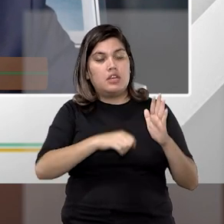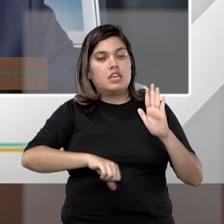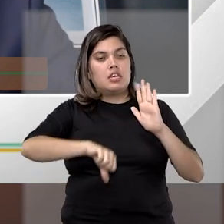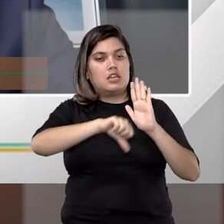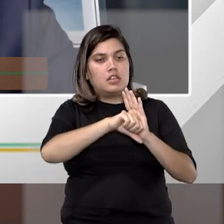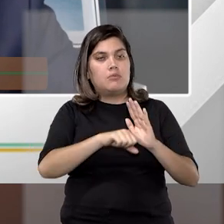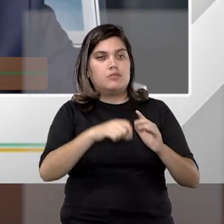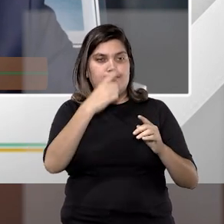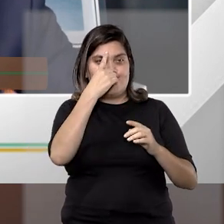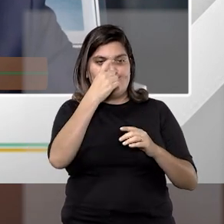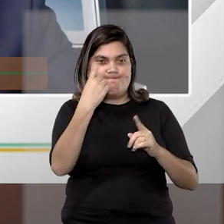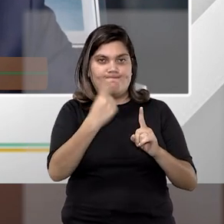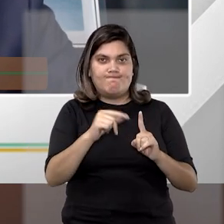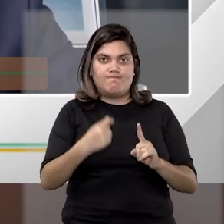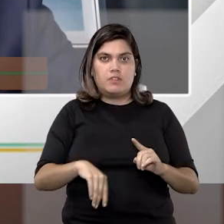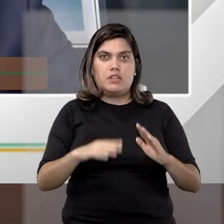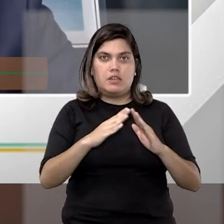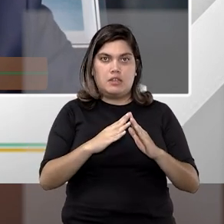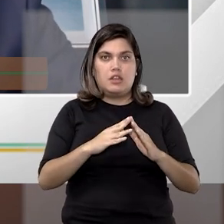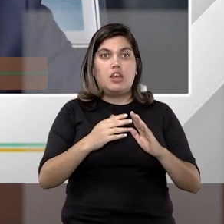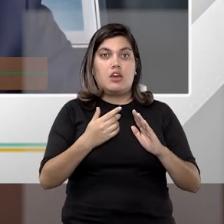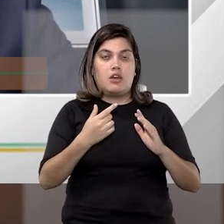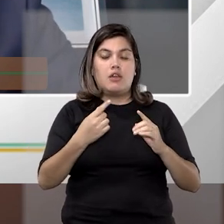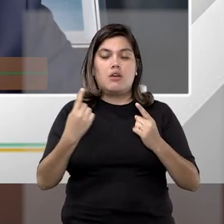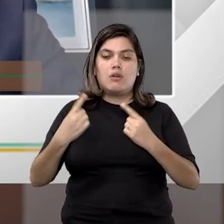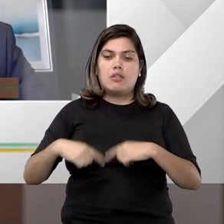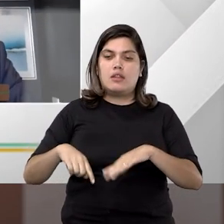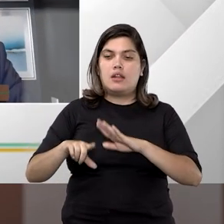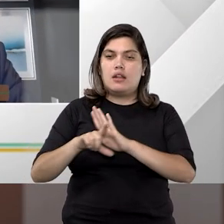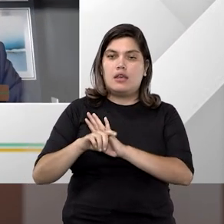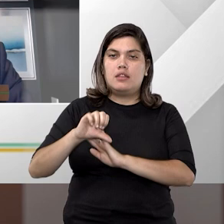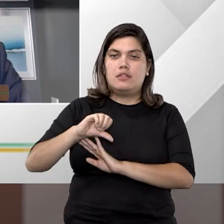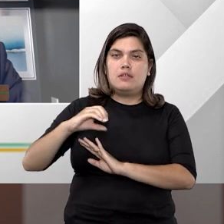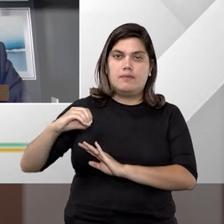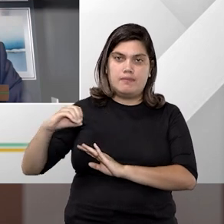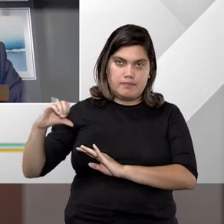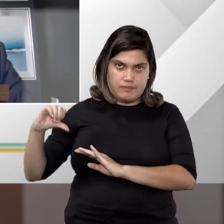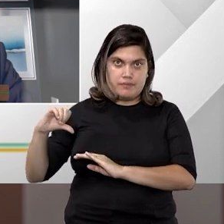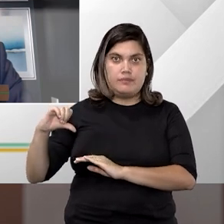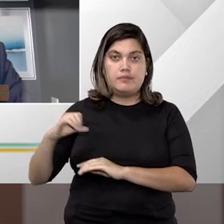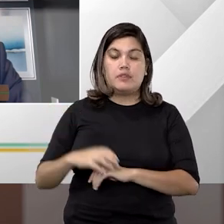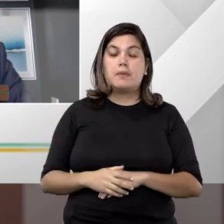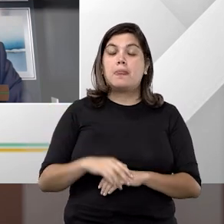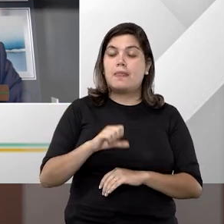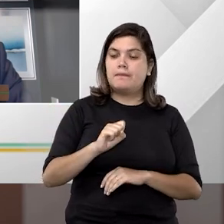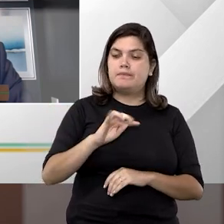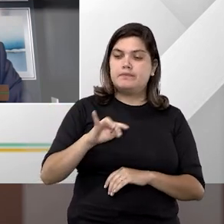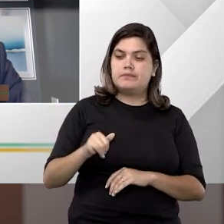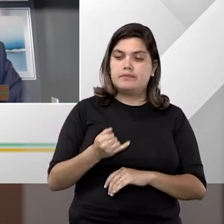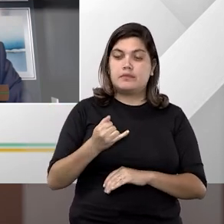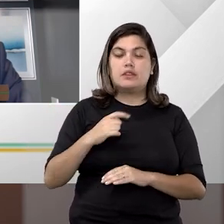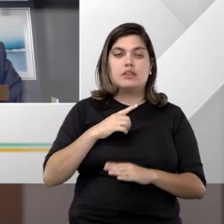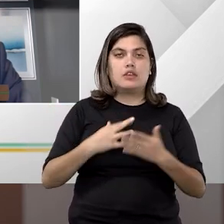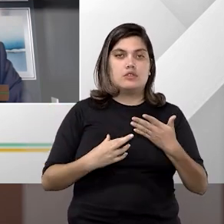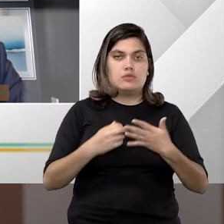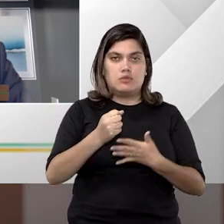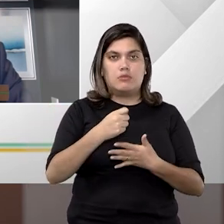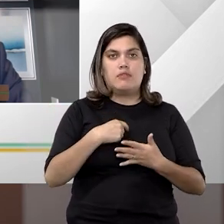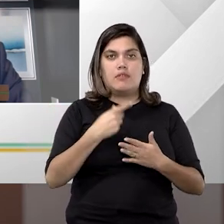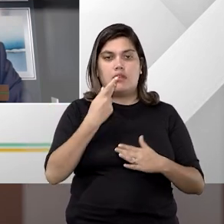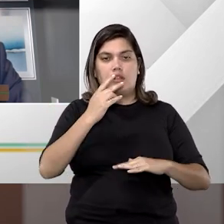de impedir que a doméstica círculo que ela ainda 90 inclusive o STJ tem umas uma né que